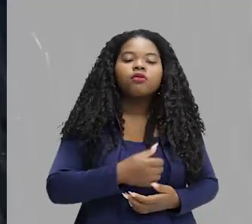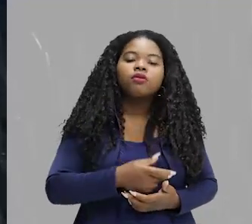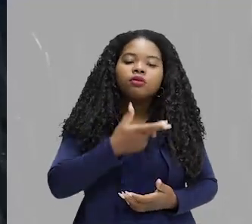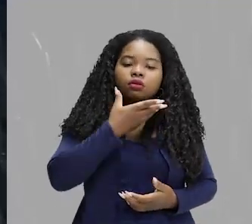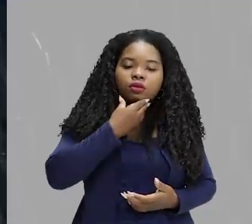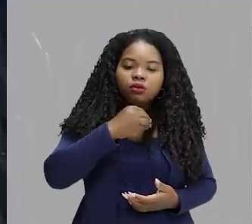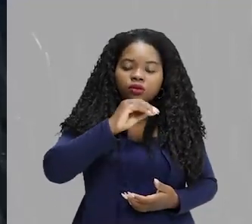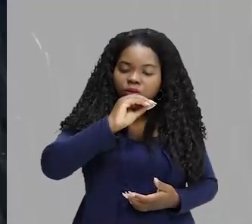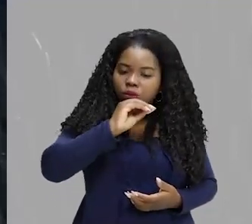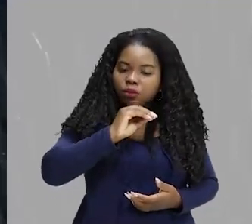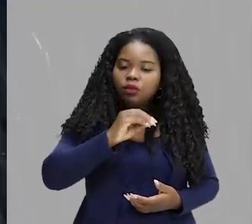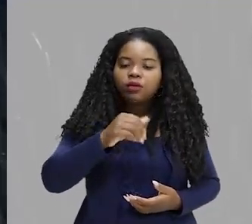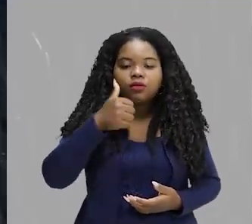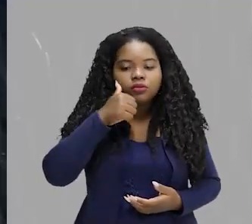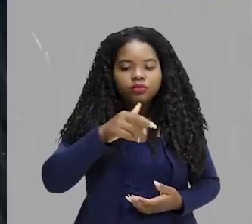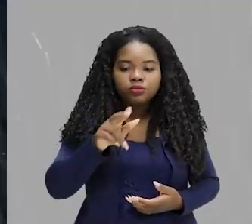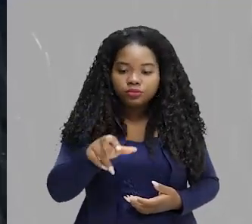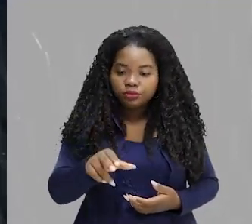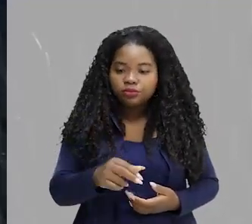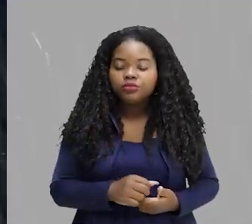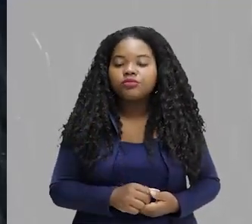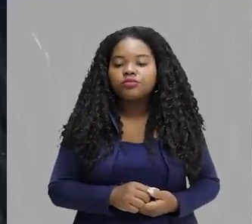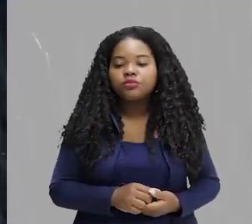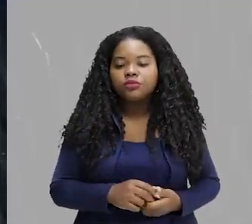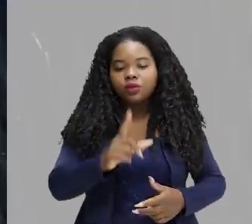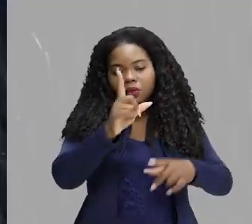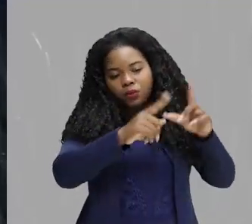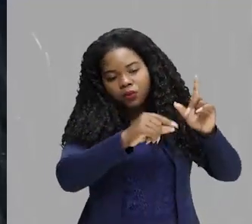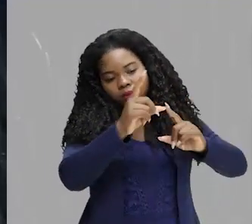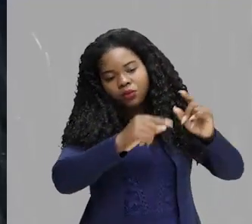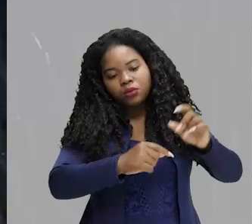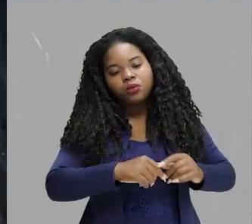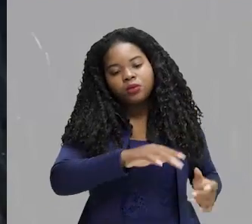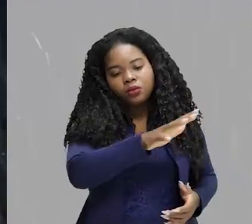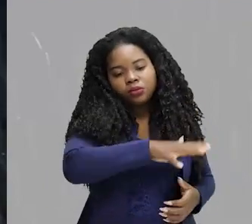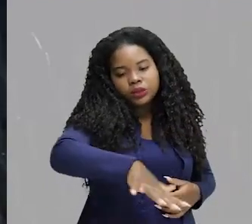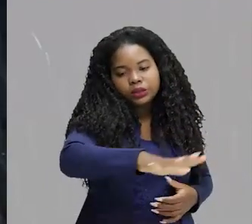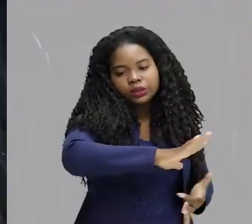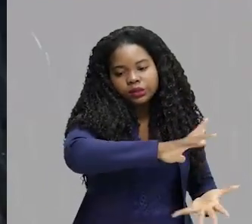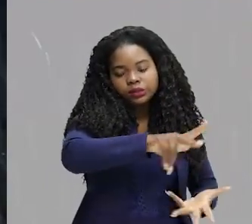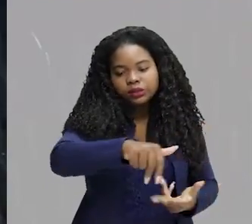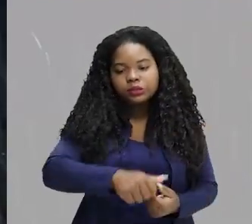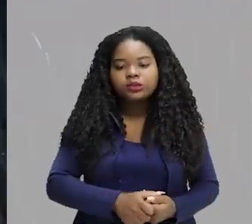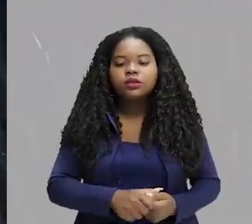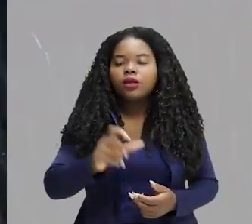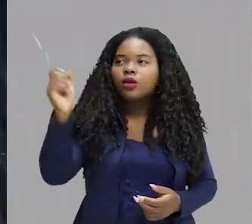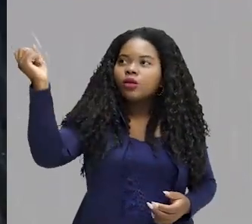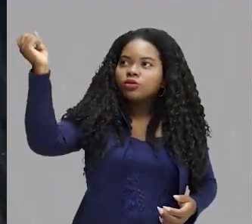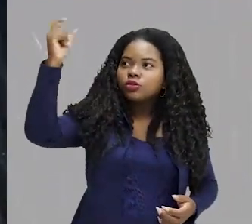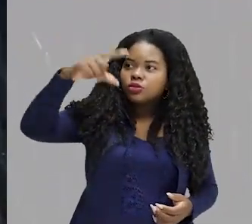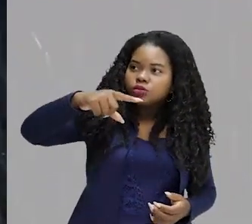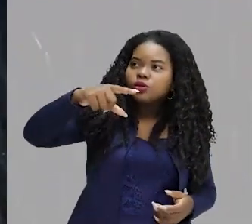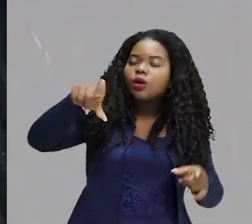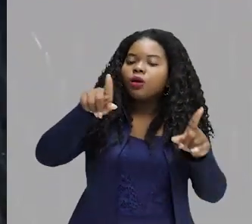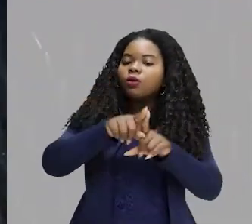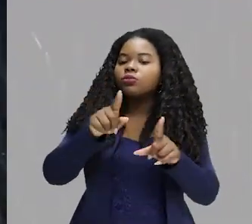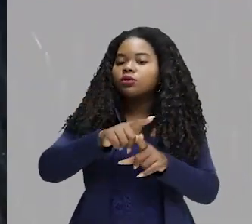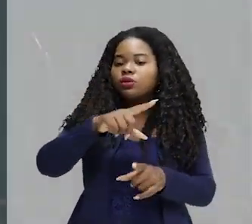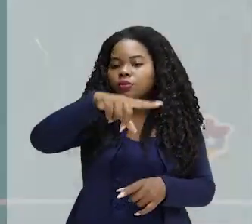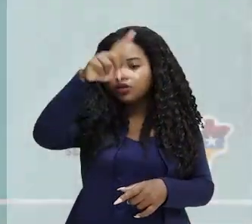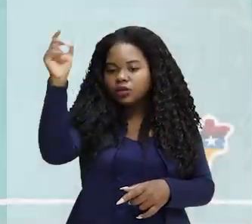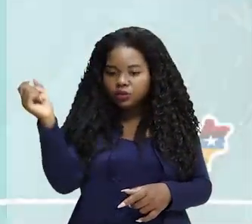com os elementos da natureza. Estrela, terra, sol, lua. Então, aí a gente observa